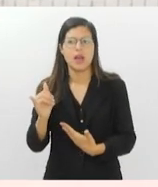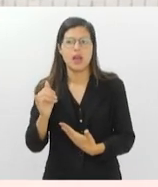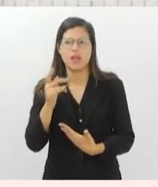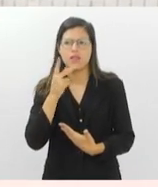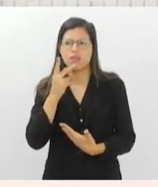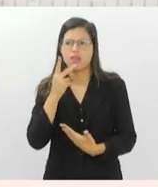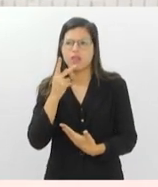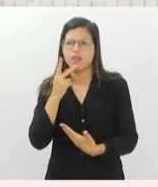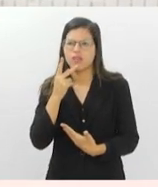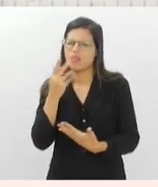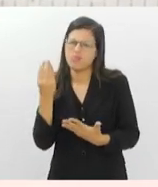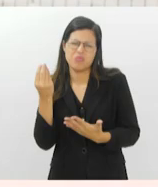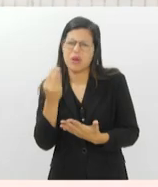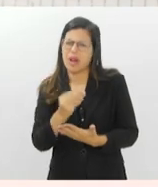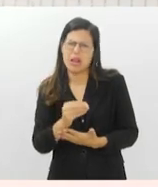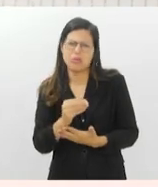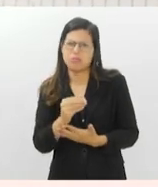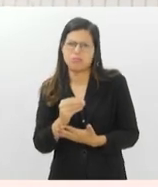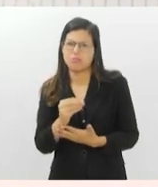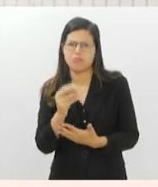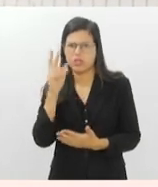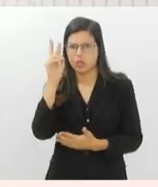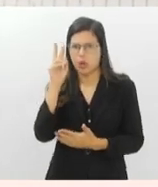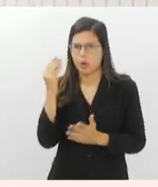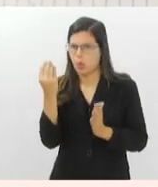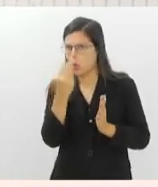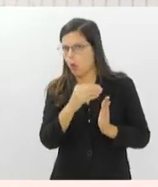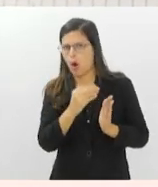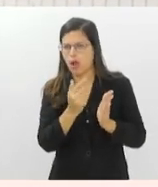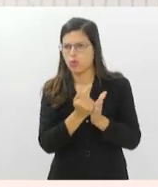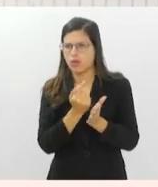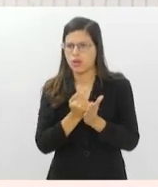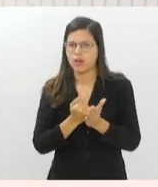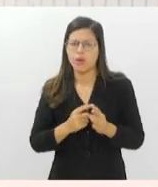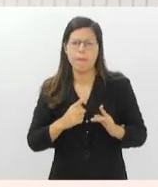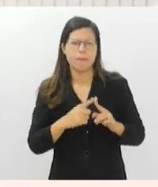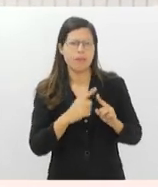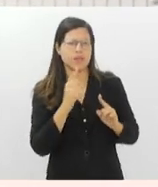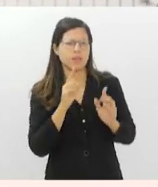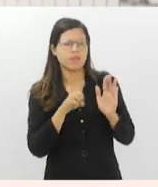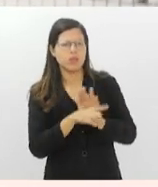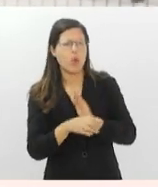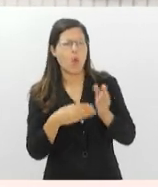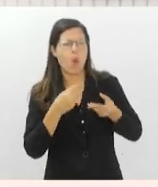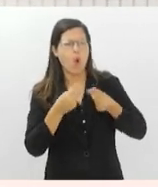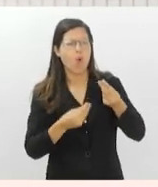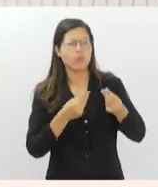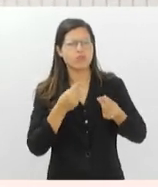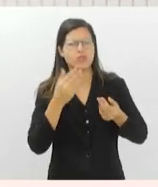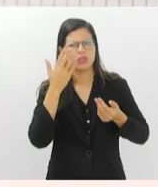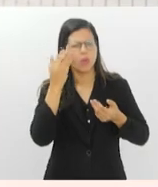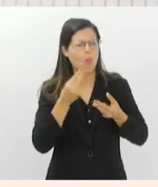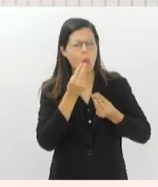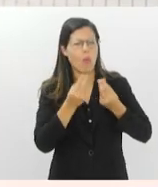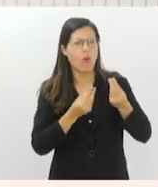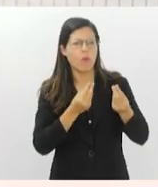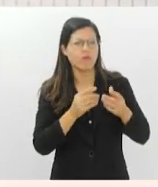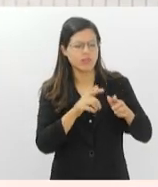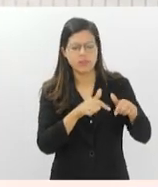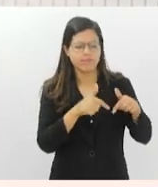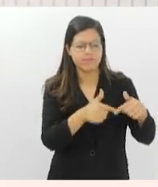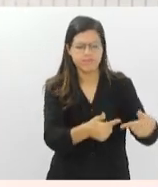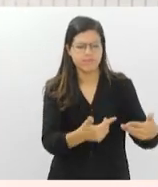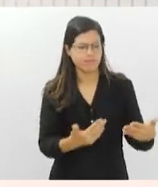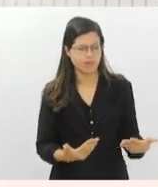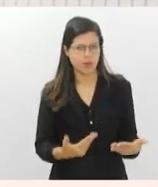que essa história entrasse no livro, né? Aí eu falei, mas como é que foi que você soube? Como é que você lidou com essa situação,